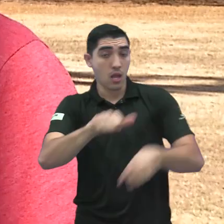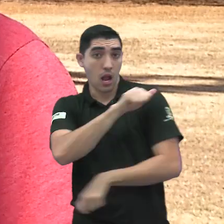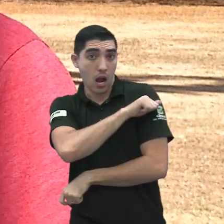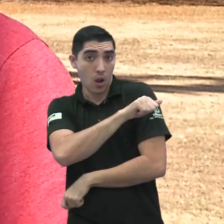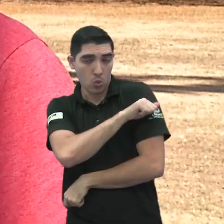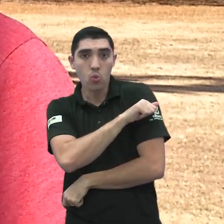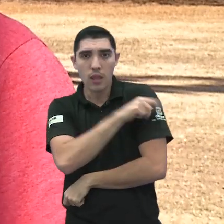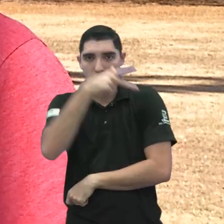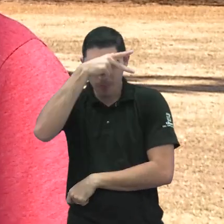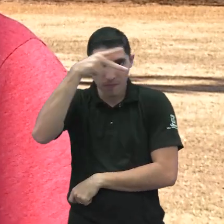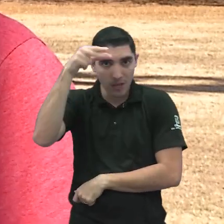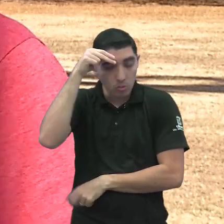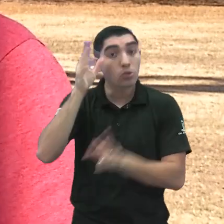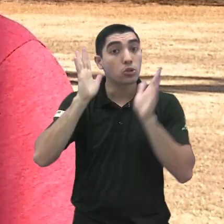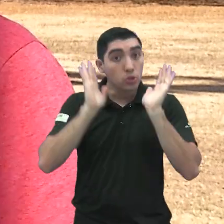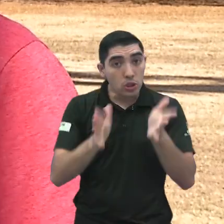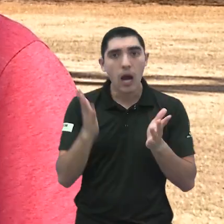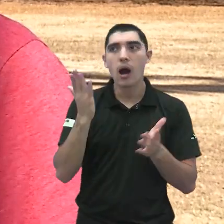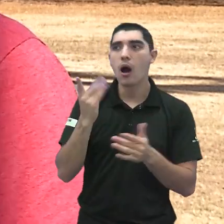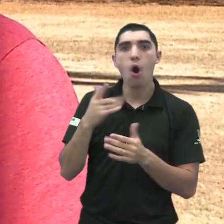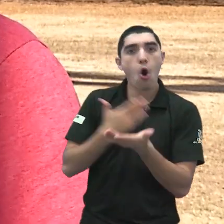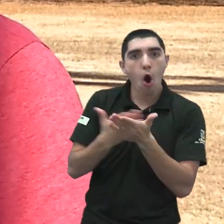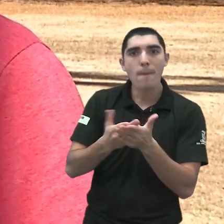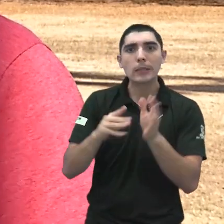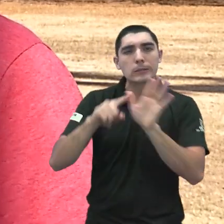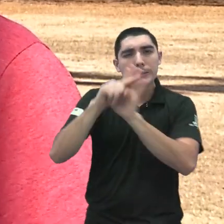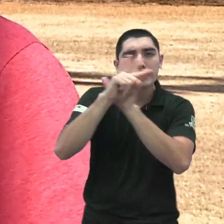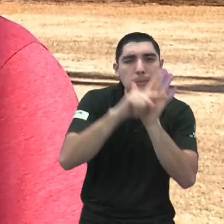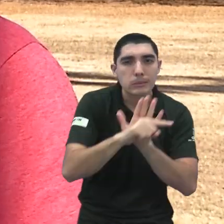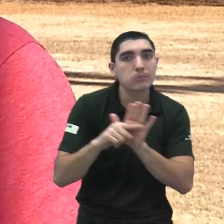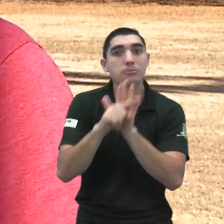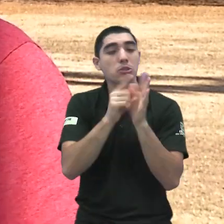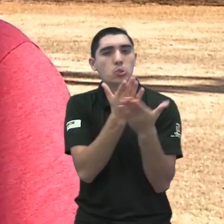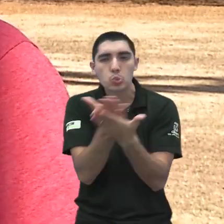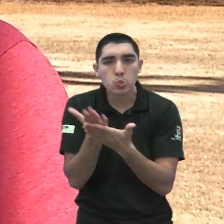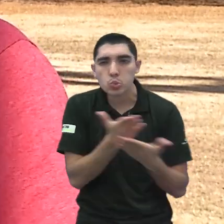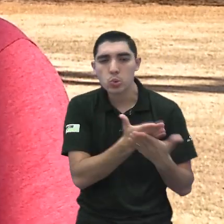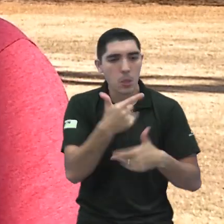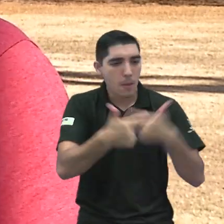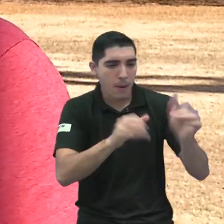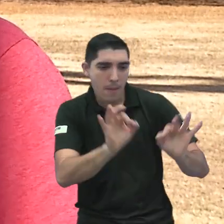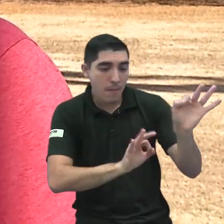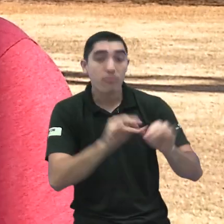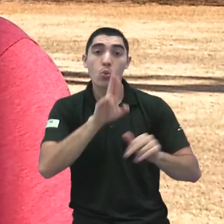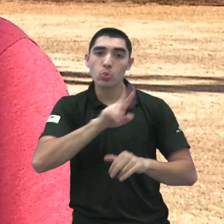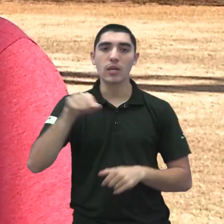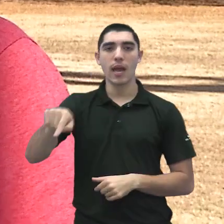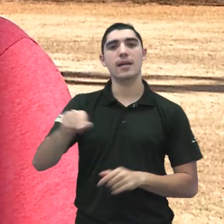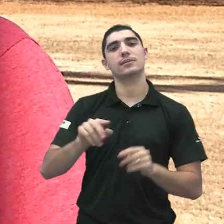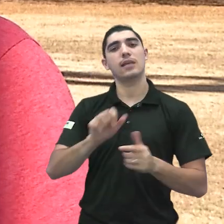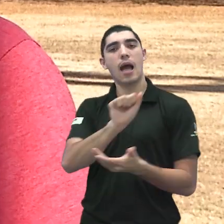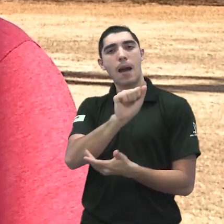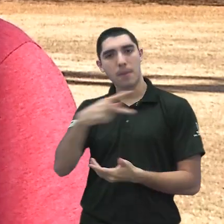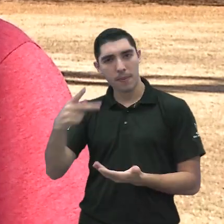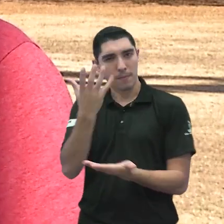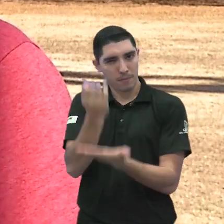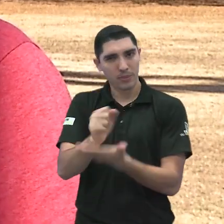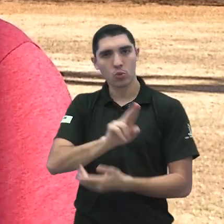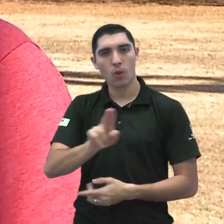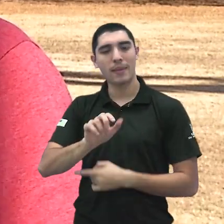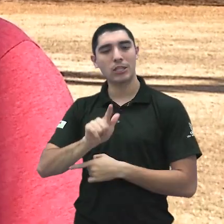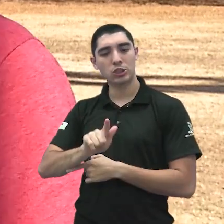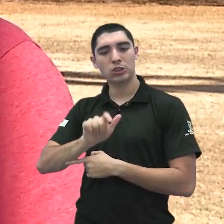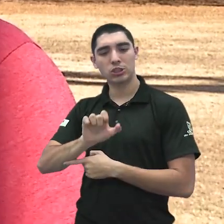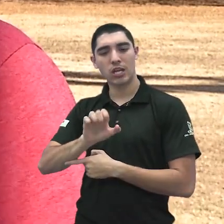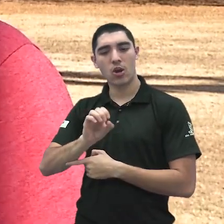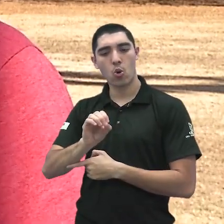os alunos da rede de ensino estão utilizando isso para fazer pesquisas, trabalho de escola, utilizando o GeoSanja, que é uma ferramenta que a